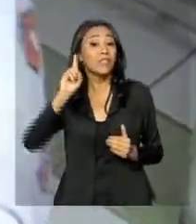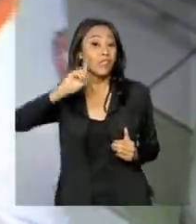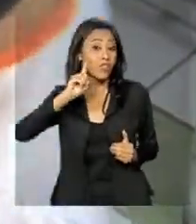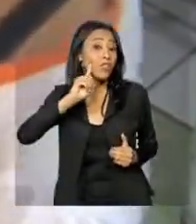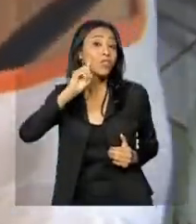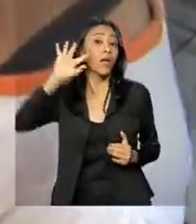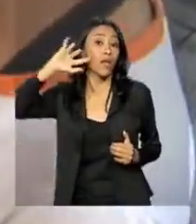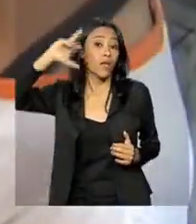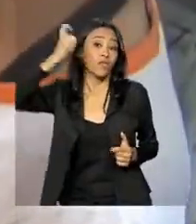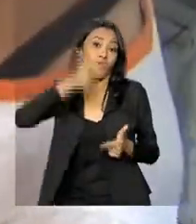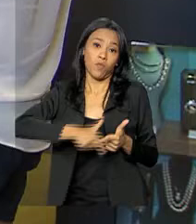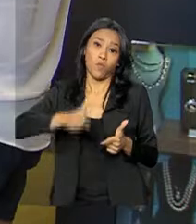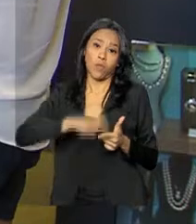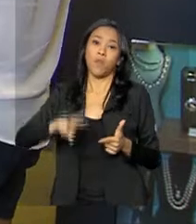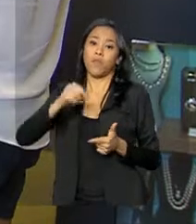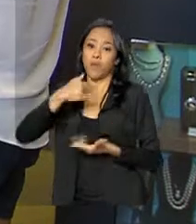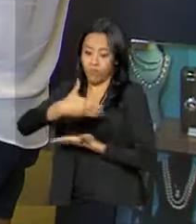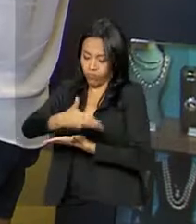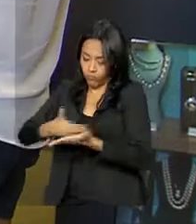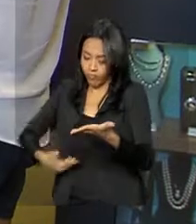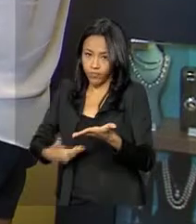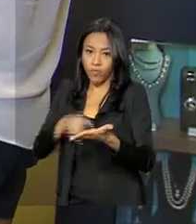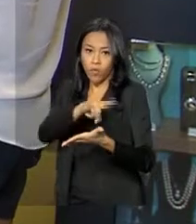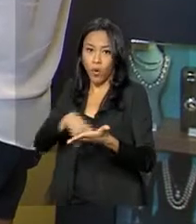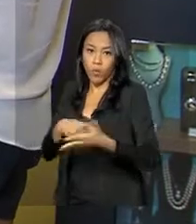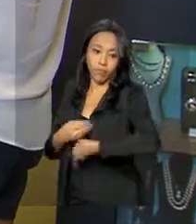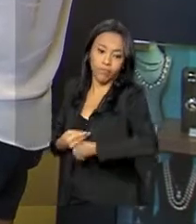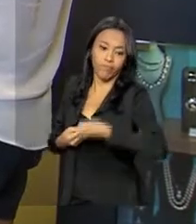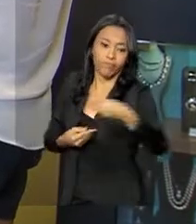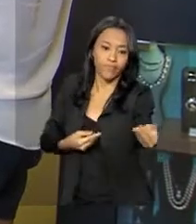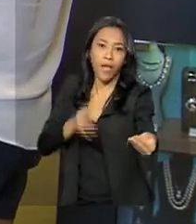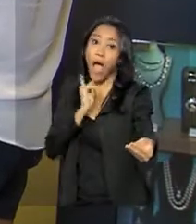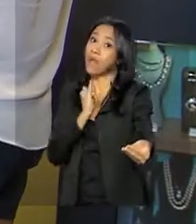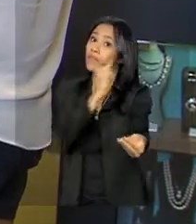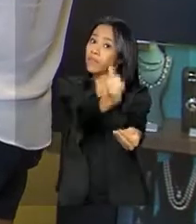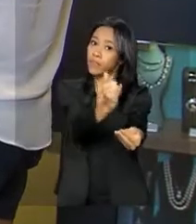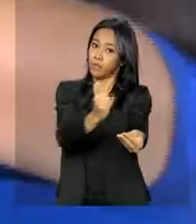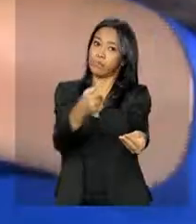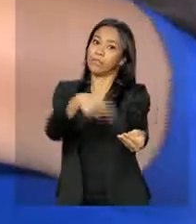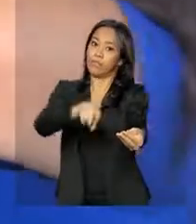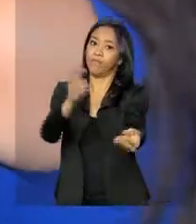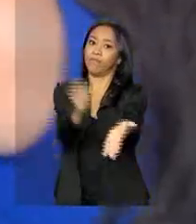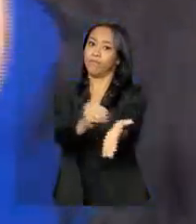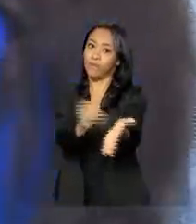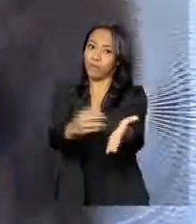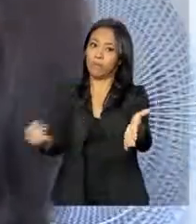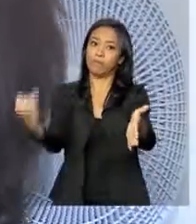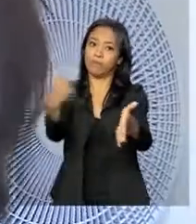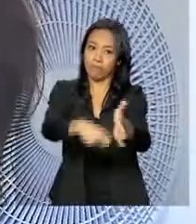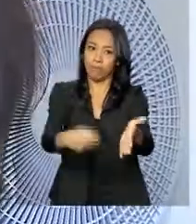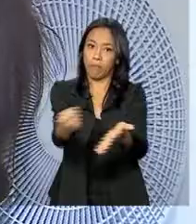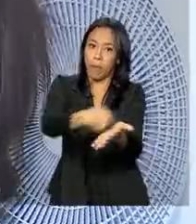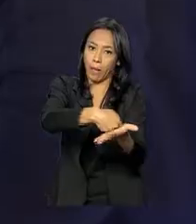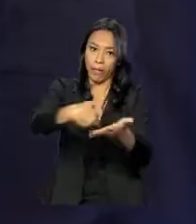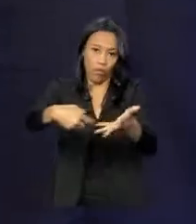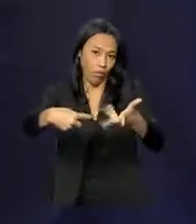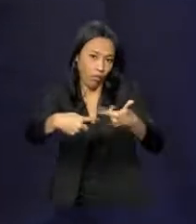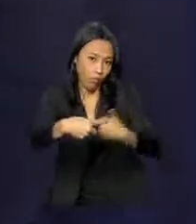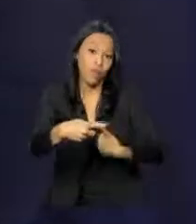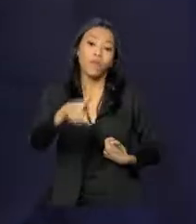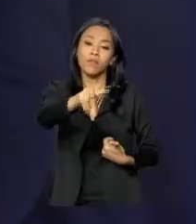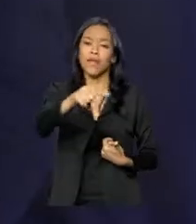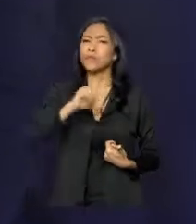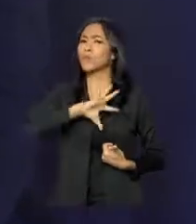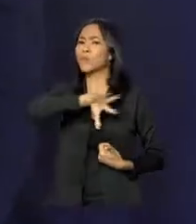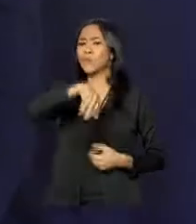débitos após receber a notificação. Todas as informações podem ser encontradas no Centro Virtual de Atendimento na